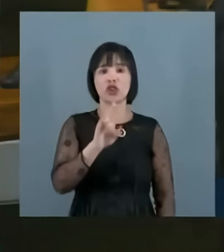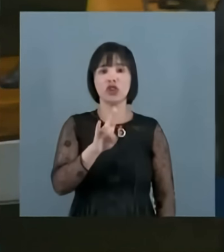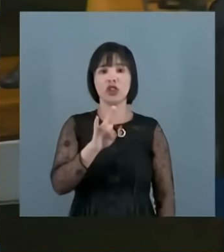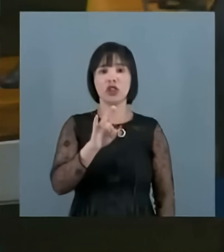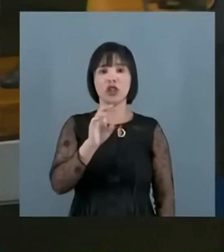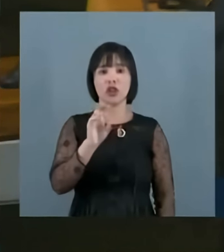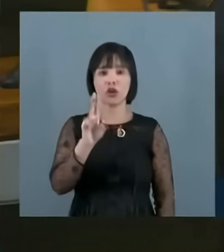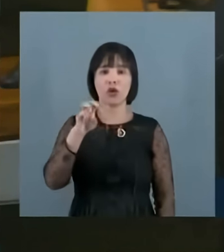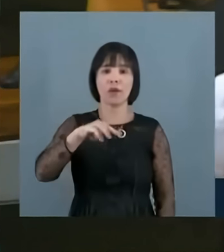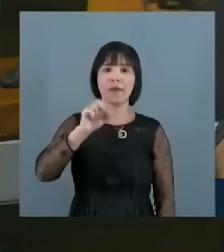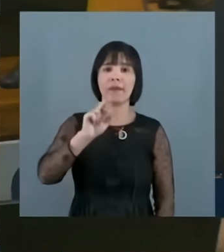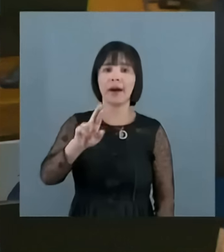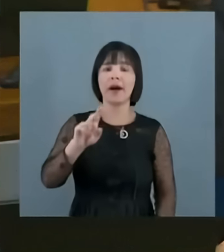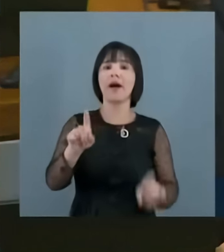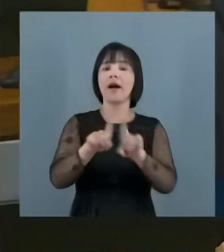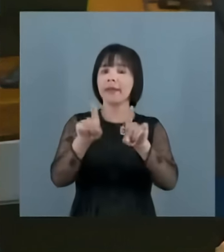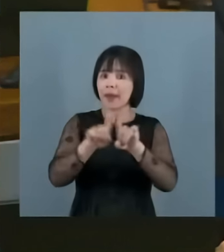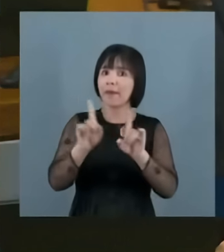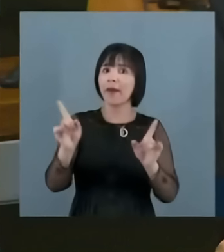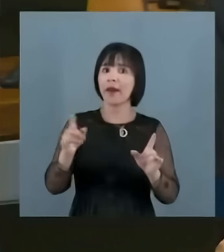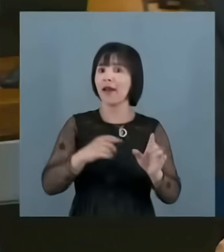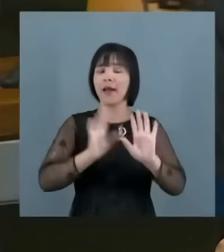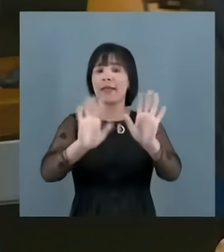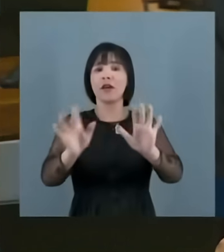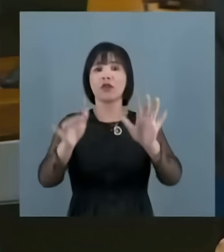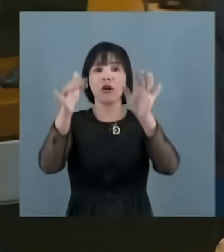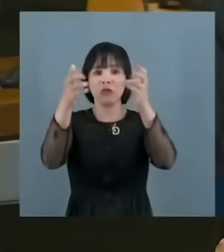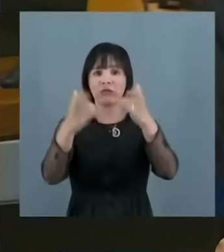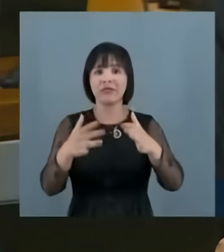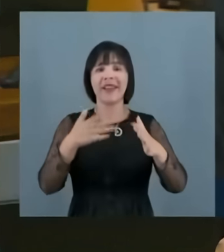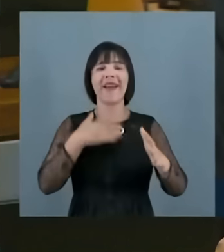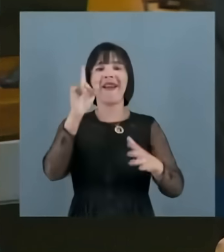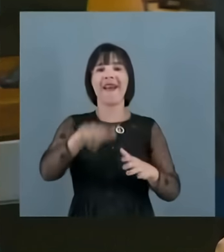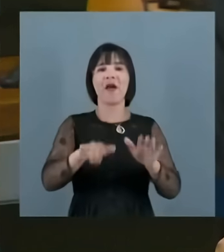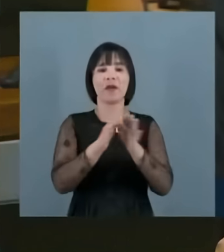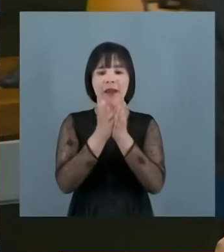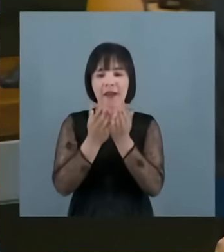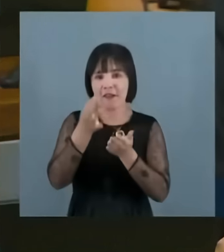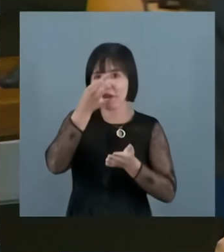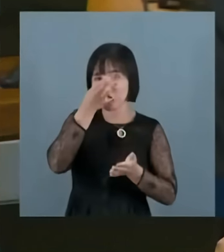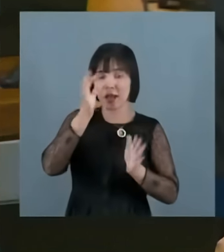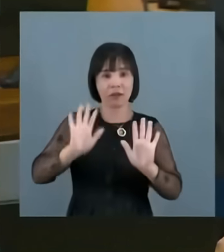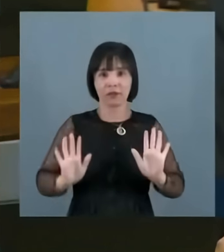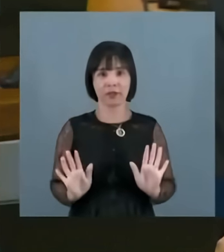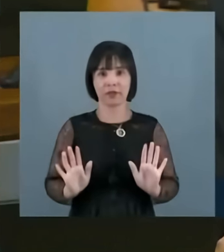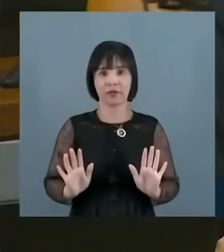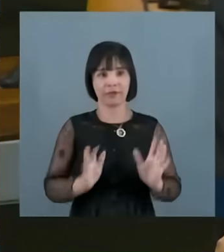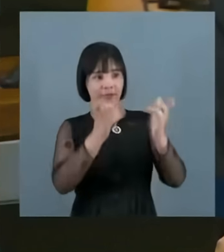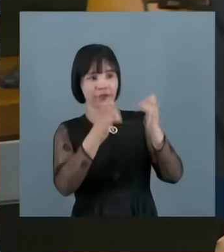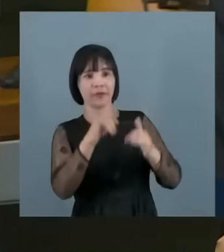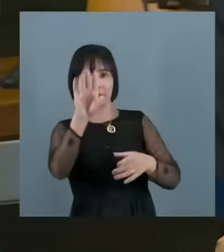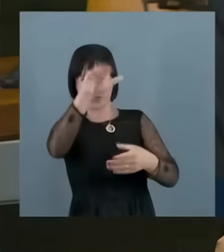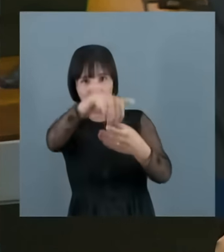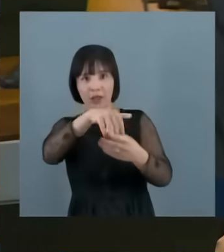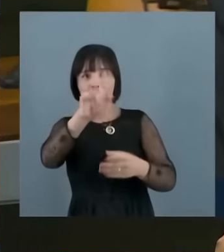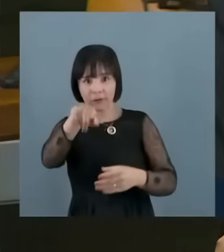aqui para passar pano para André Mendonça, porque ele é evangélico. Aliás, foi com essa pecha que ele foi